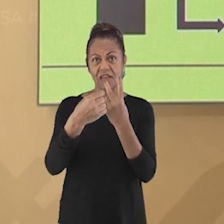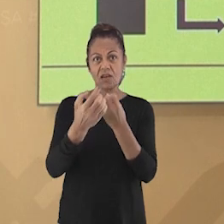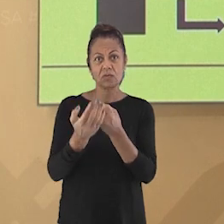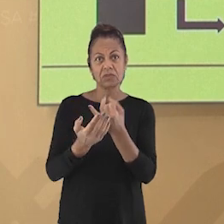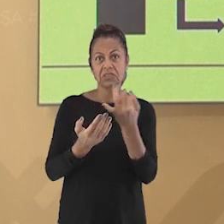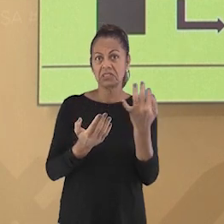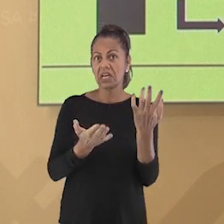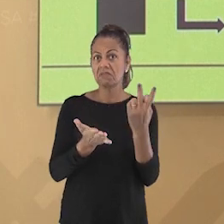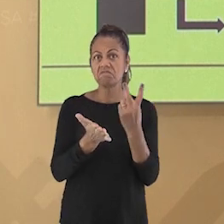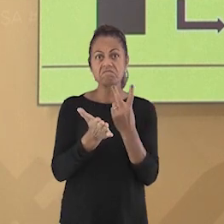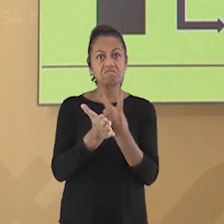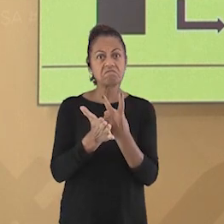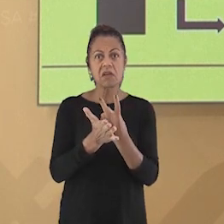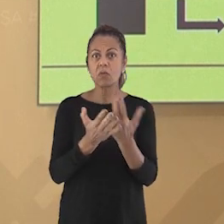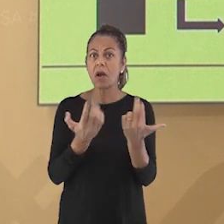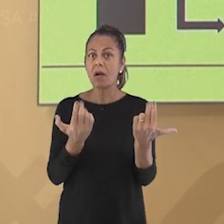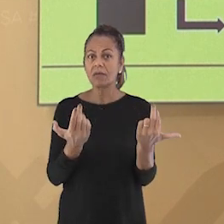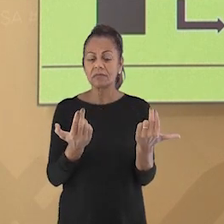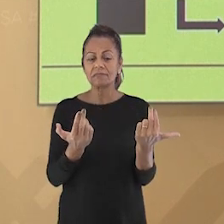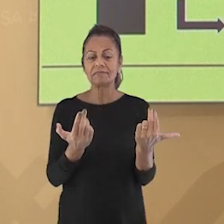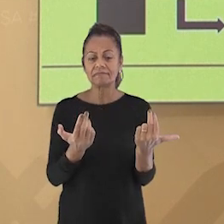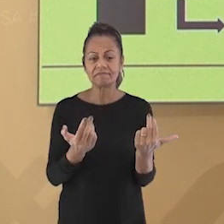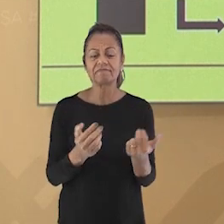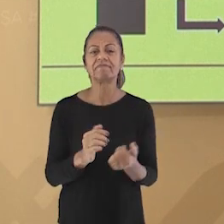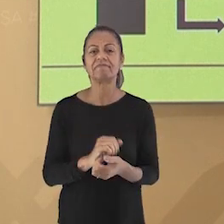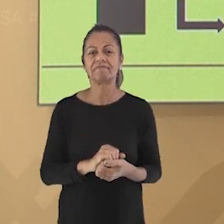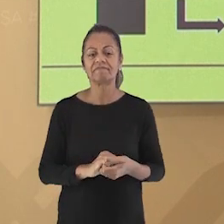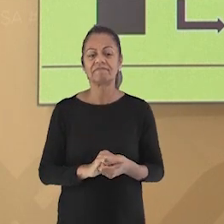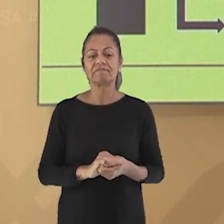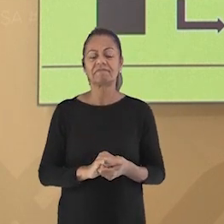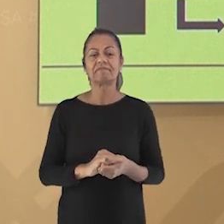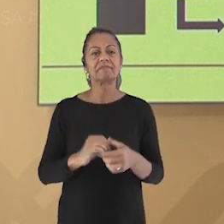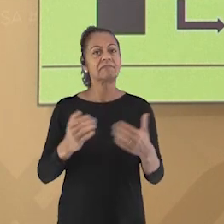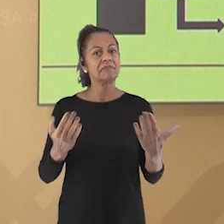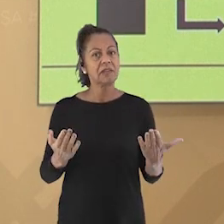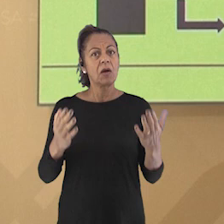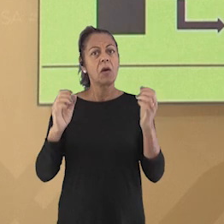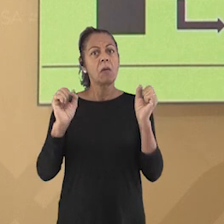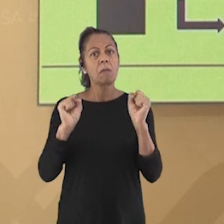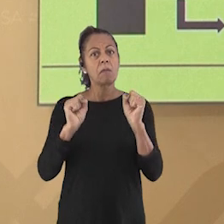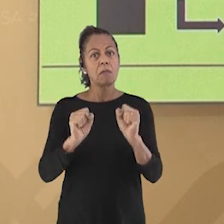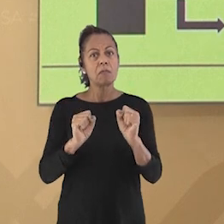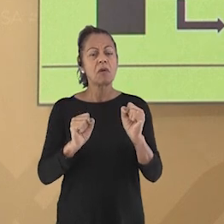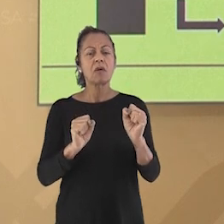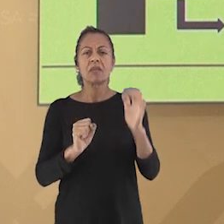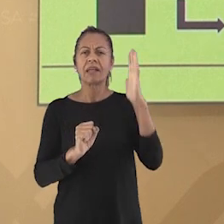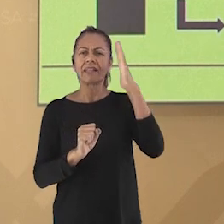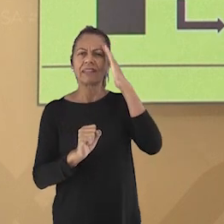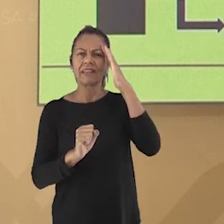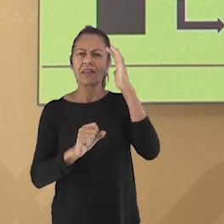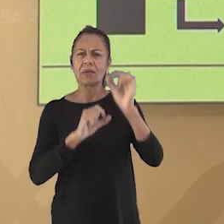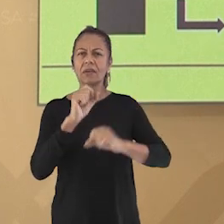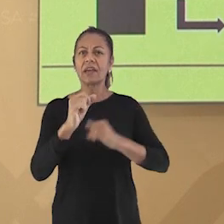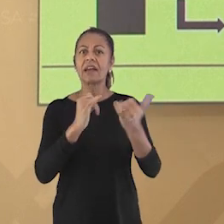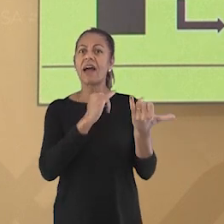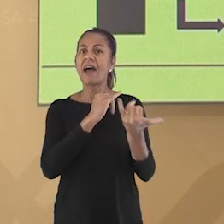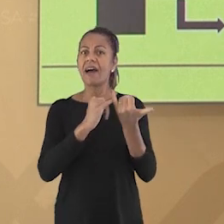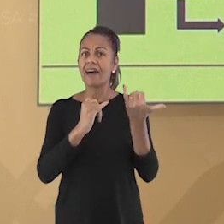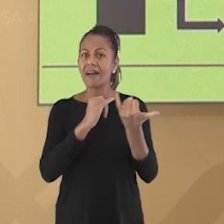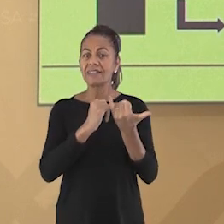uma mesma parte da barra A. Assim, podemos compreender que elas são semelhantes, ou